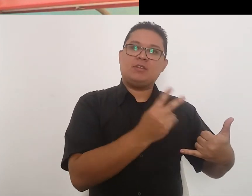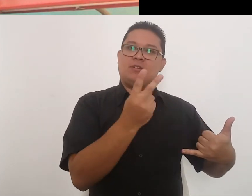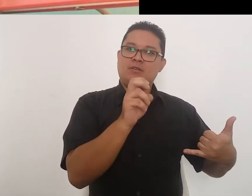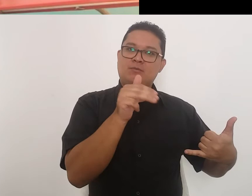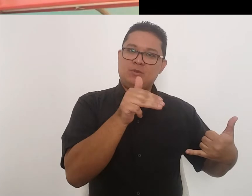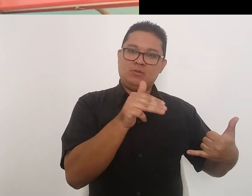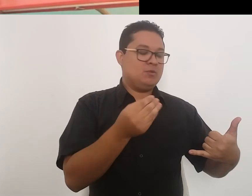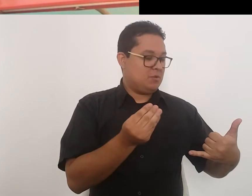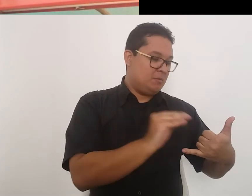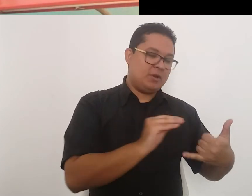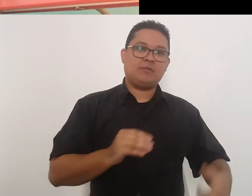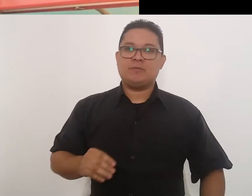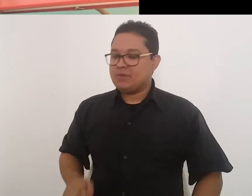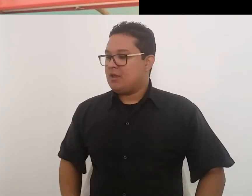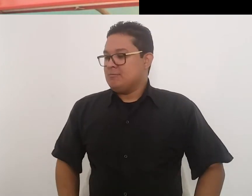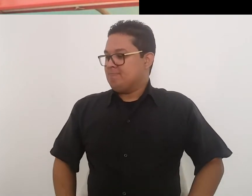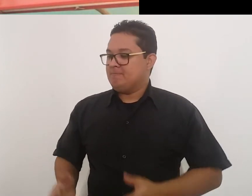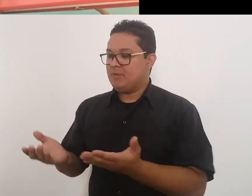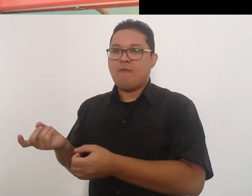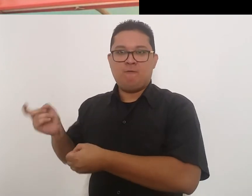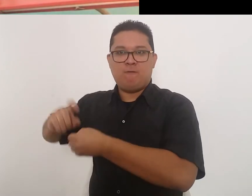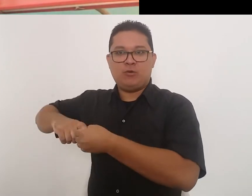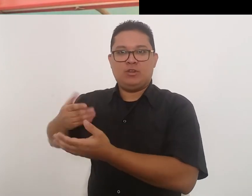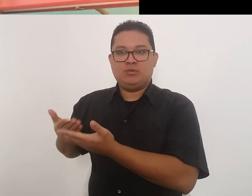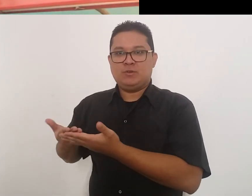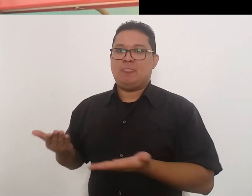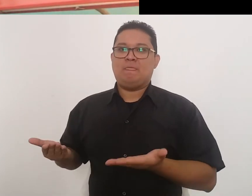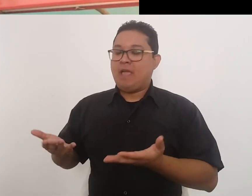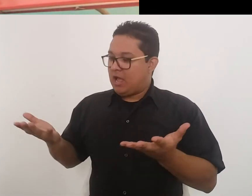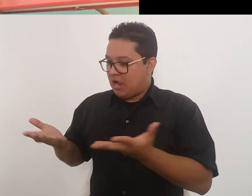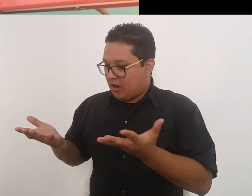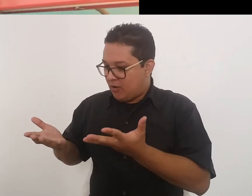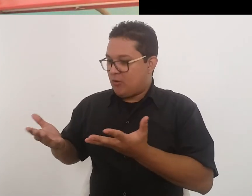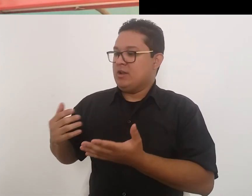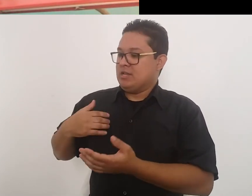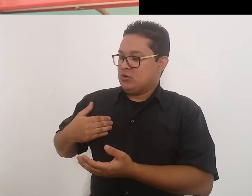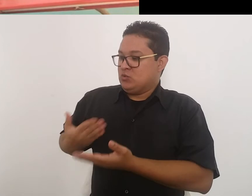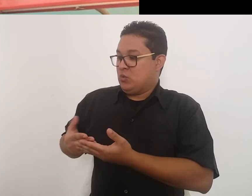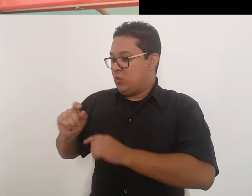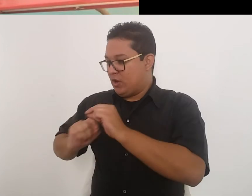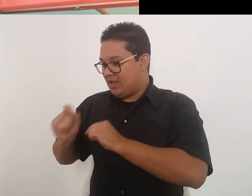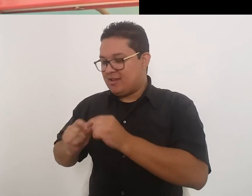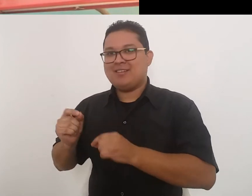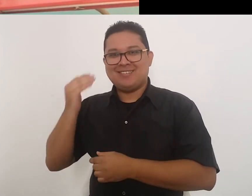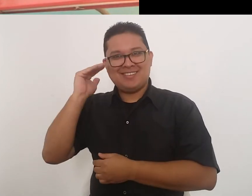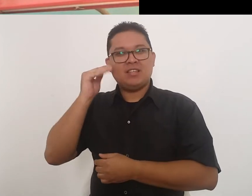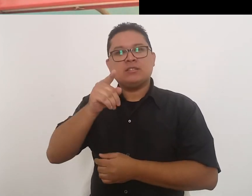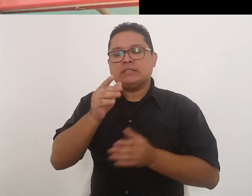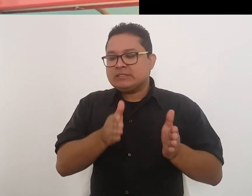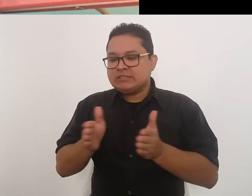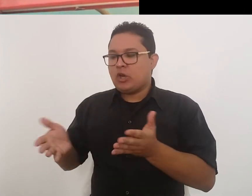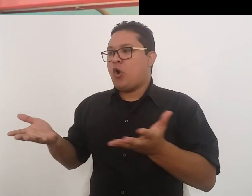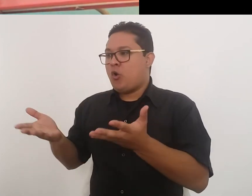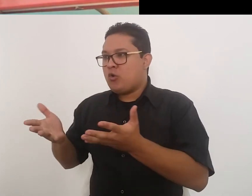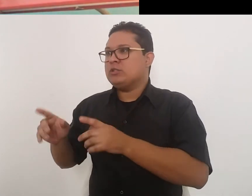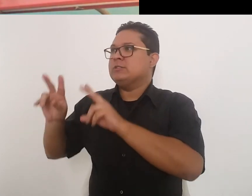eu estudo economia e política, na segunda parte religião e cultura, tá? Agora,